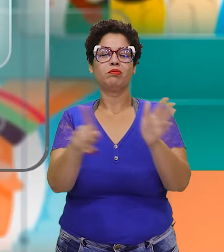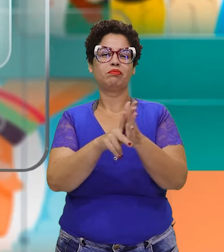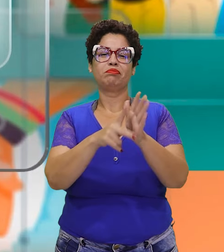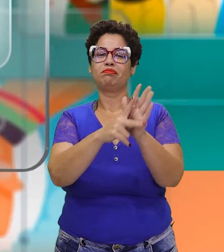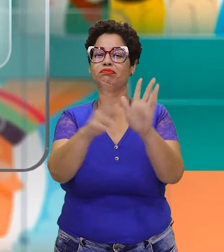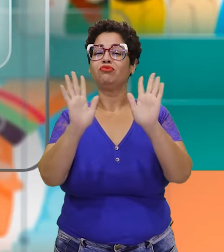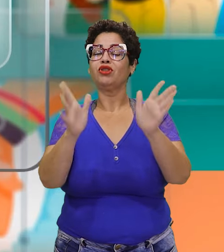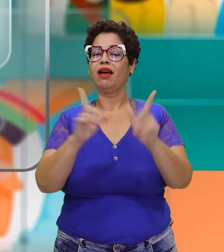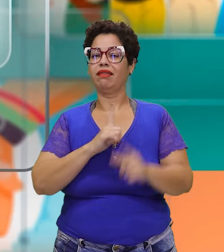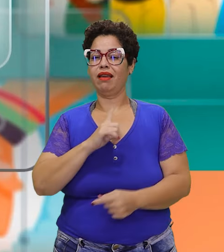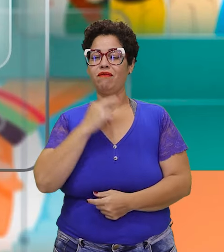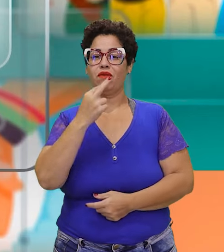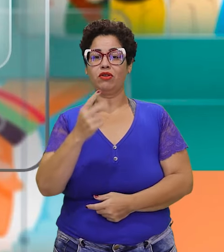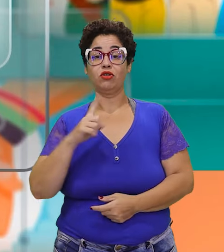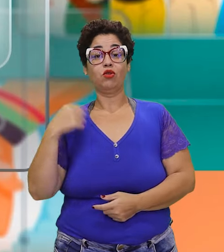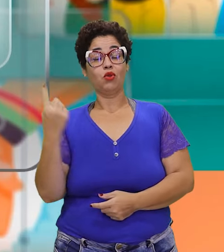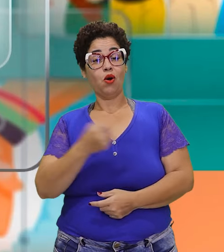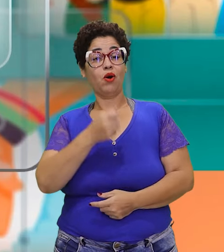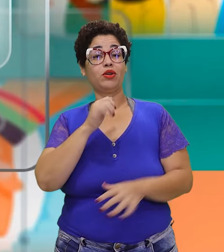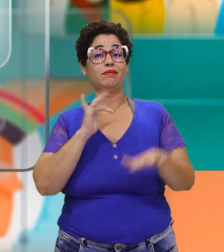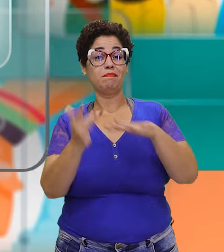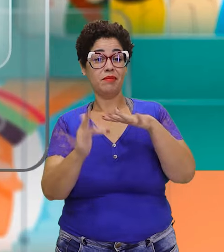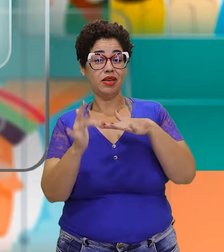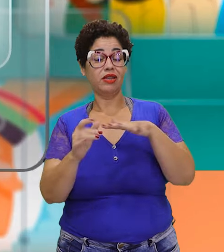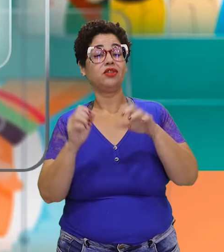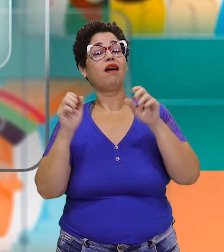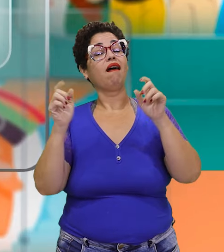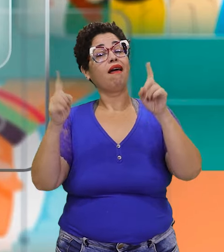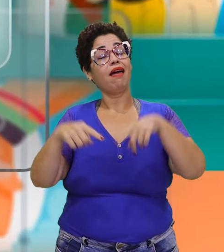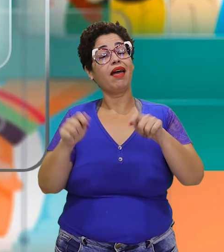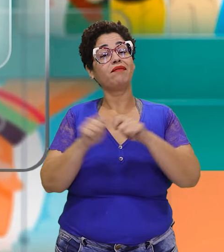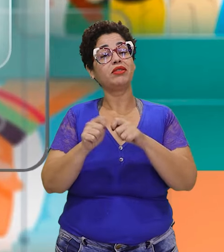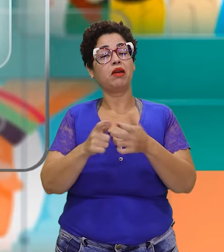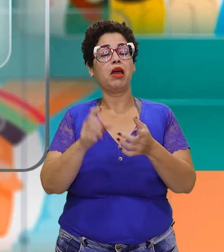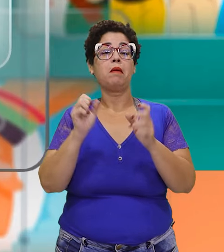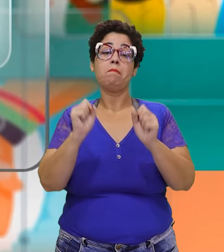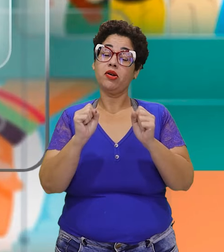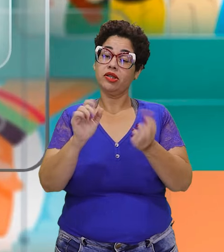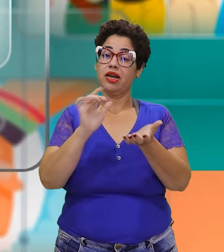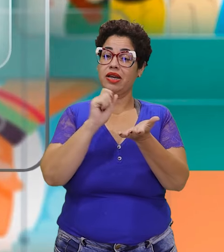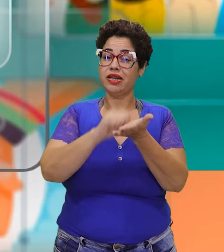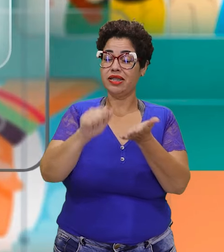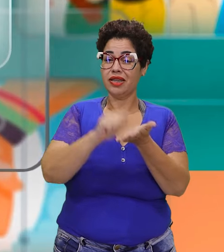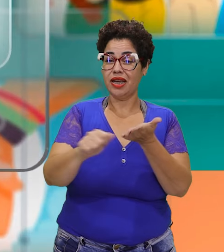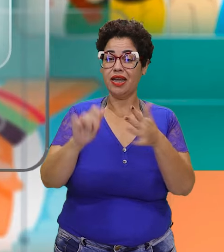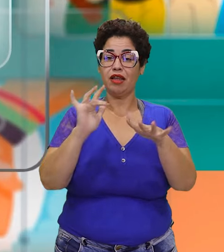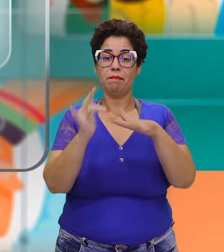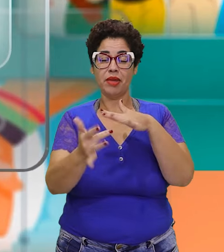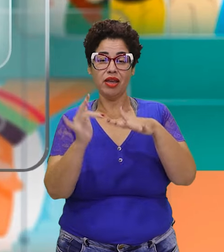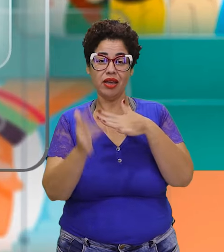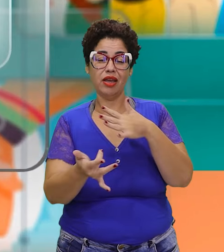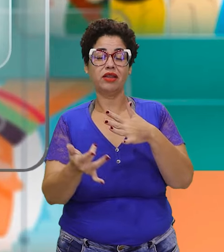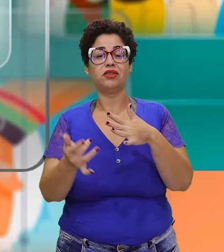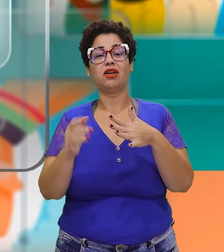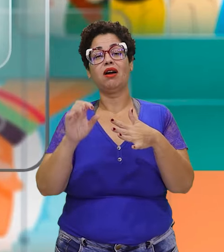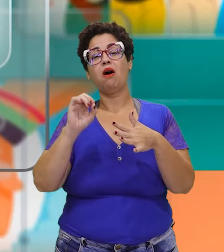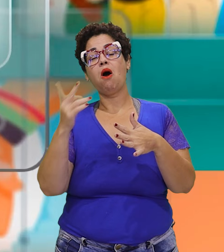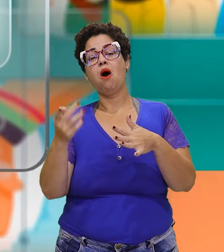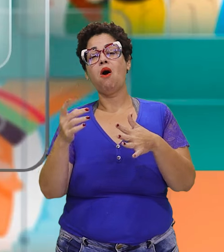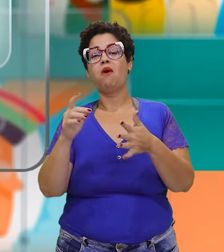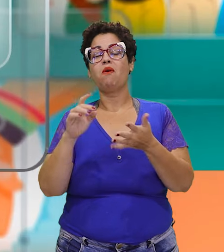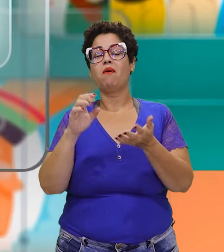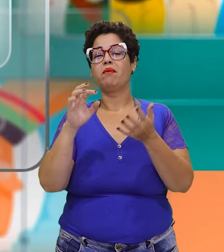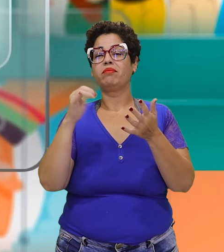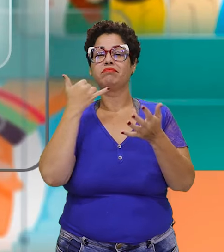sua voz. O que nós, enquanto mídia, fazemos, né, seja mídia escrita, seja as